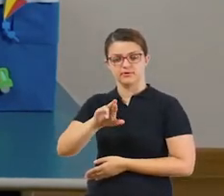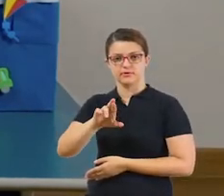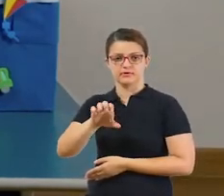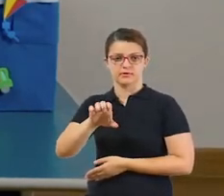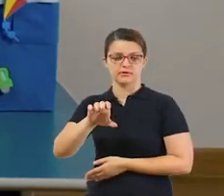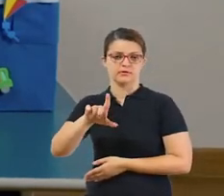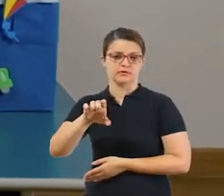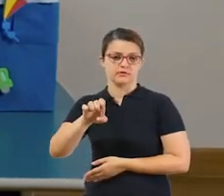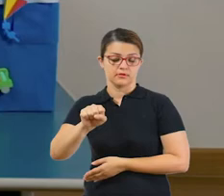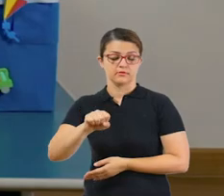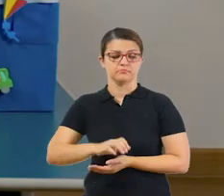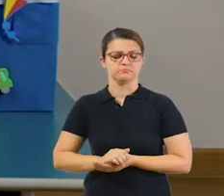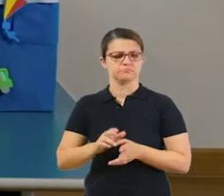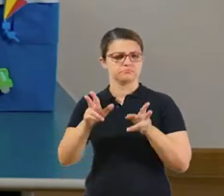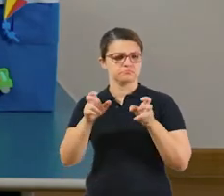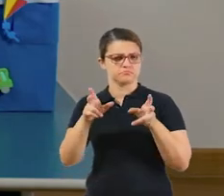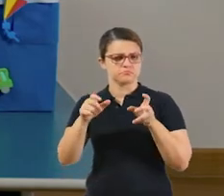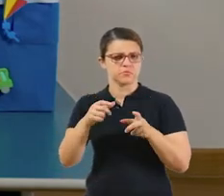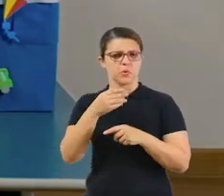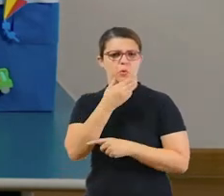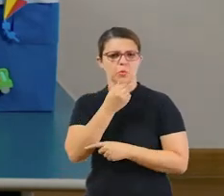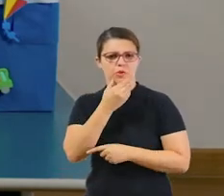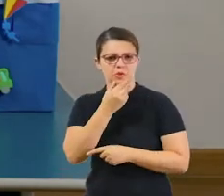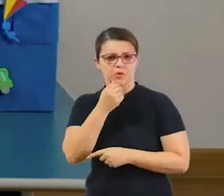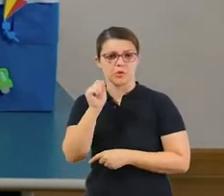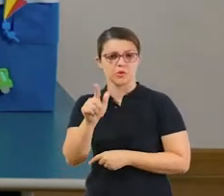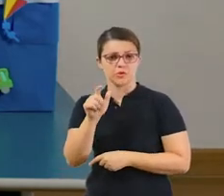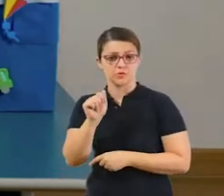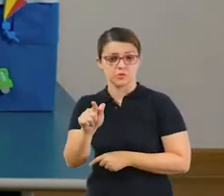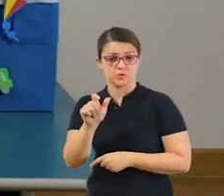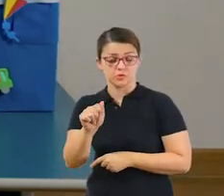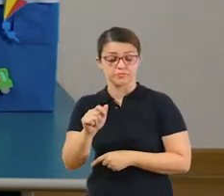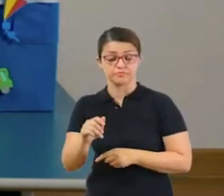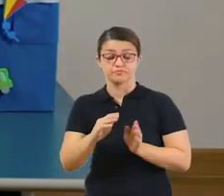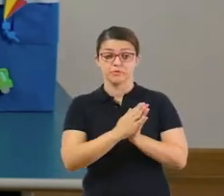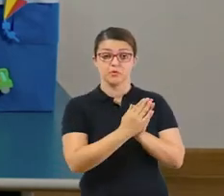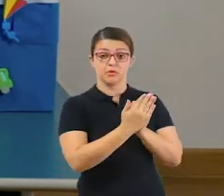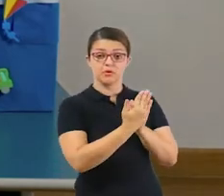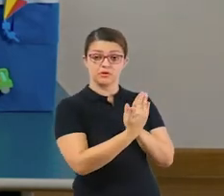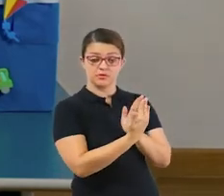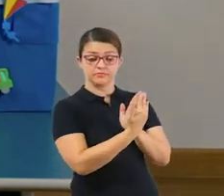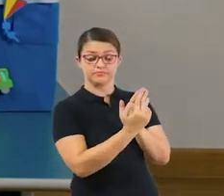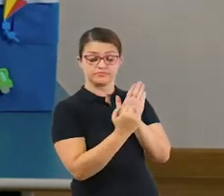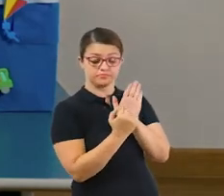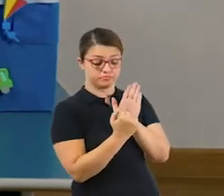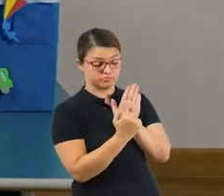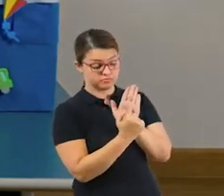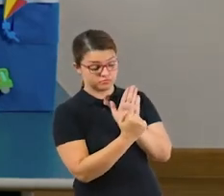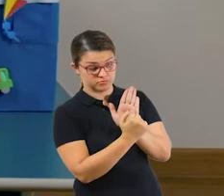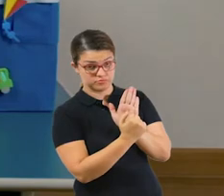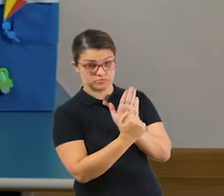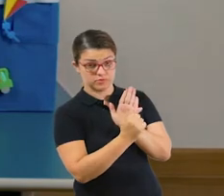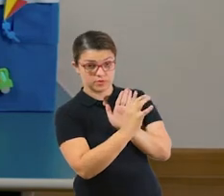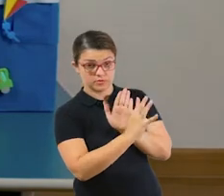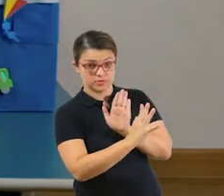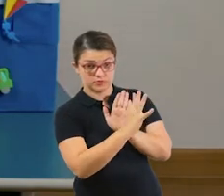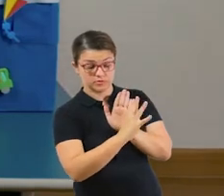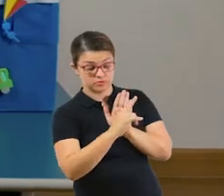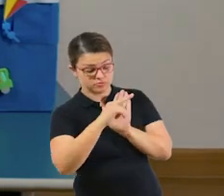dedo. Manuseie o livro de maneira que a criança associe a imagem ao que foi